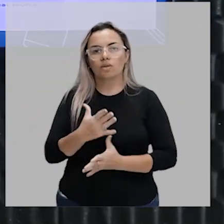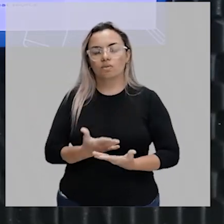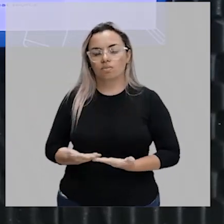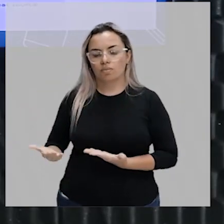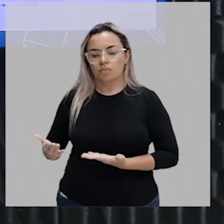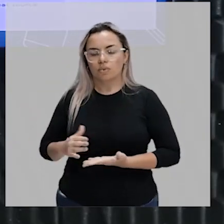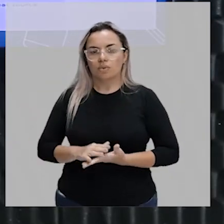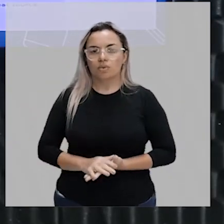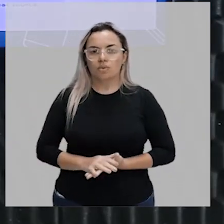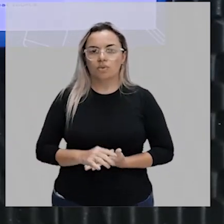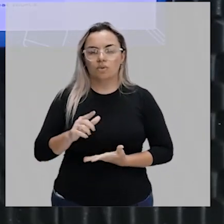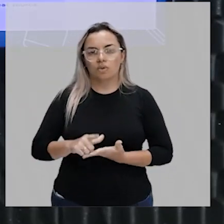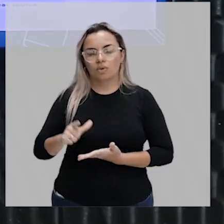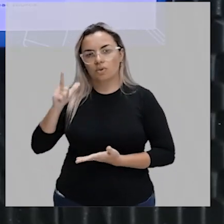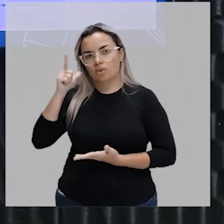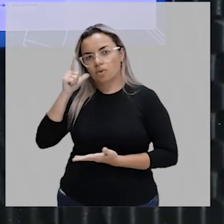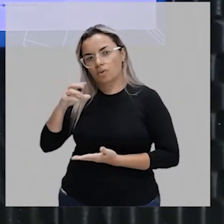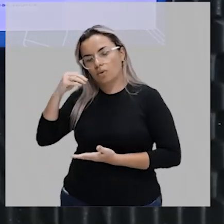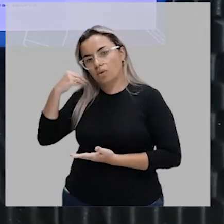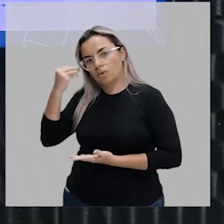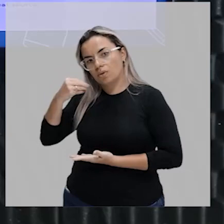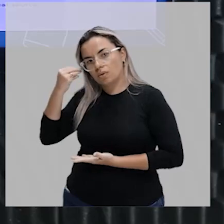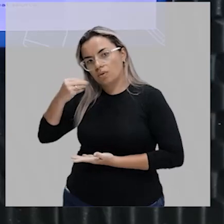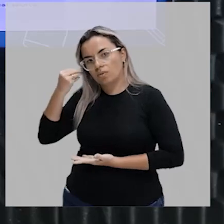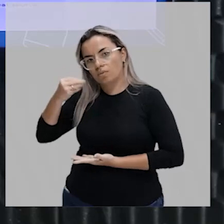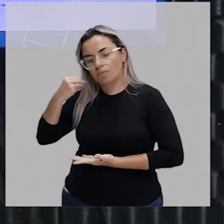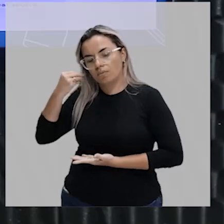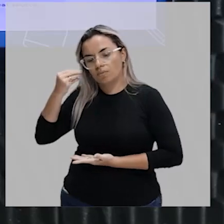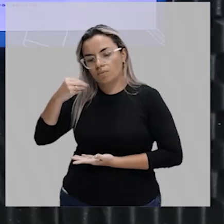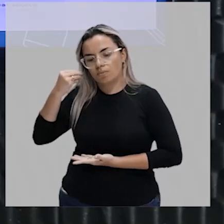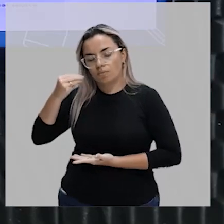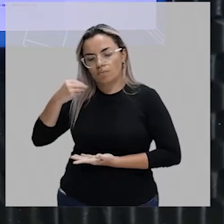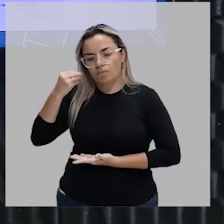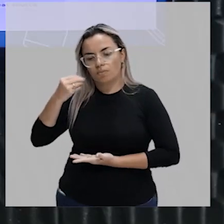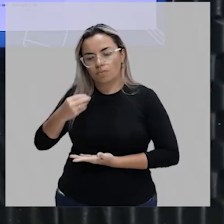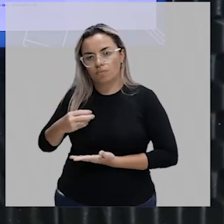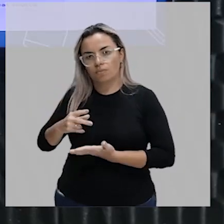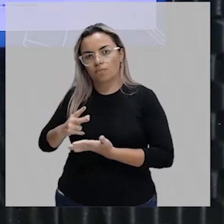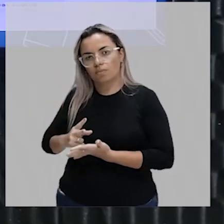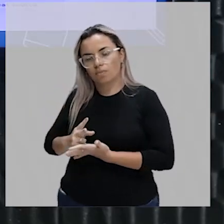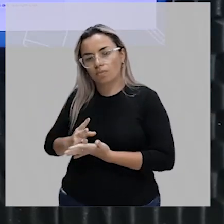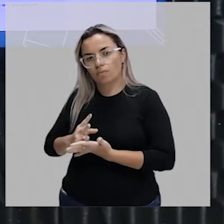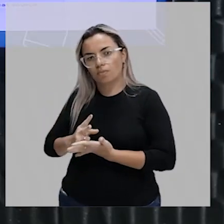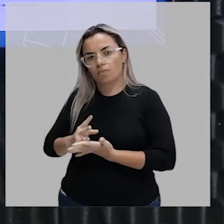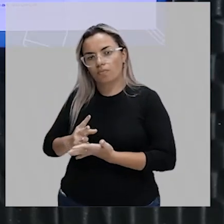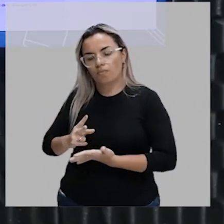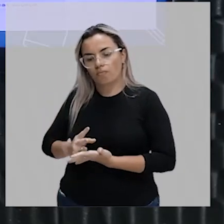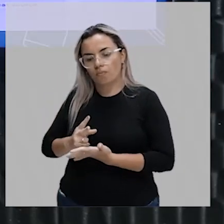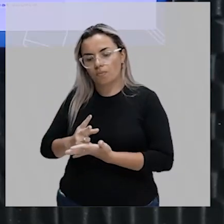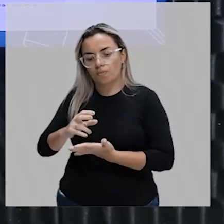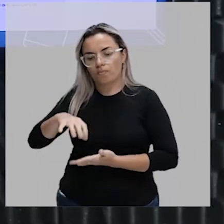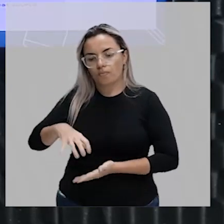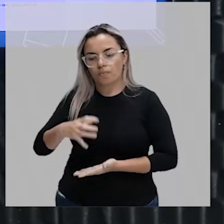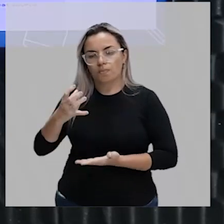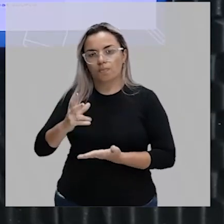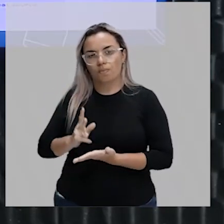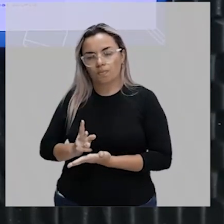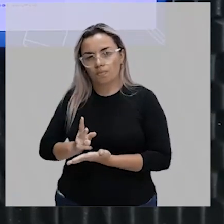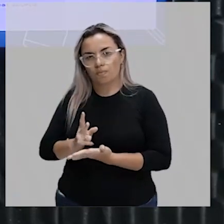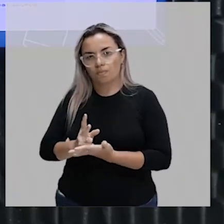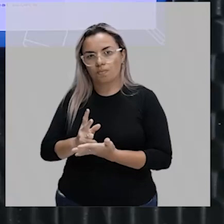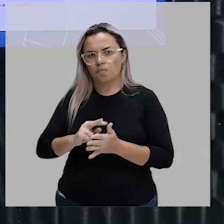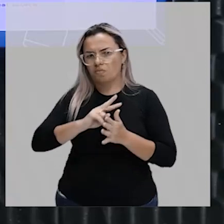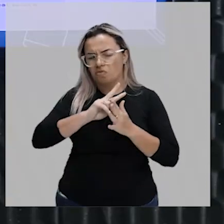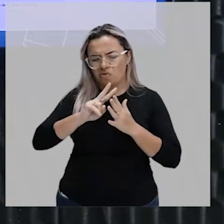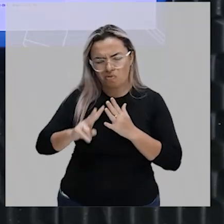Então, ele permitiu com que esse experimento ficasse constantemente acontecendo por vários